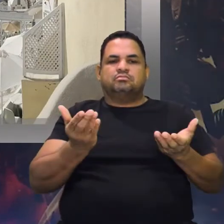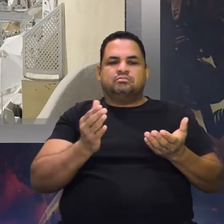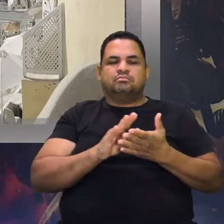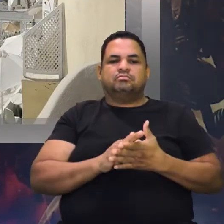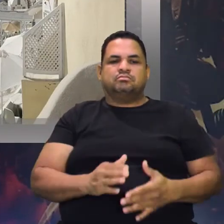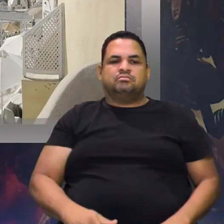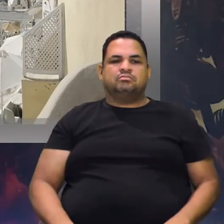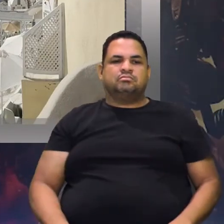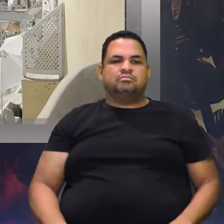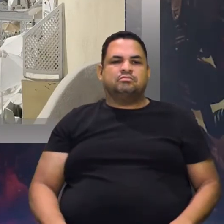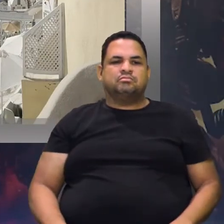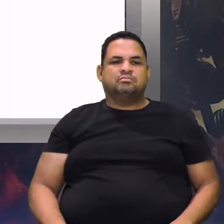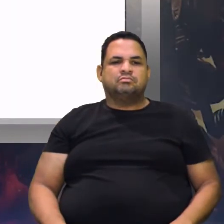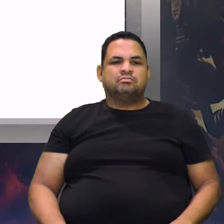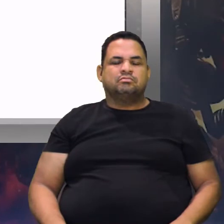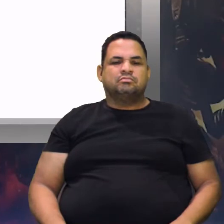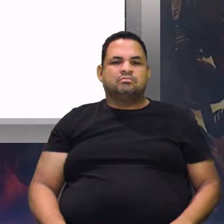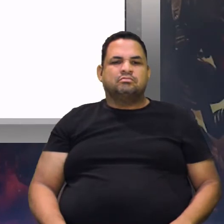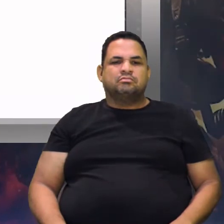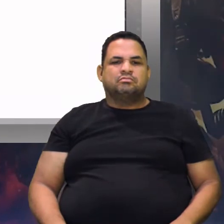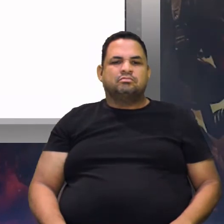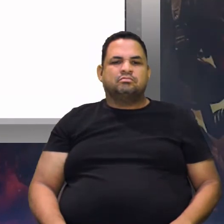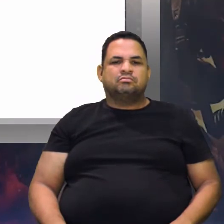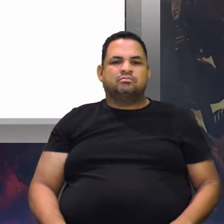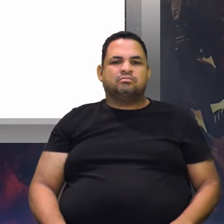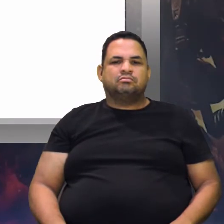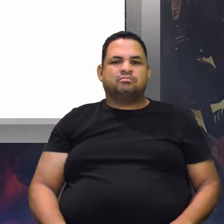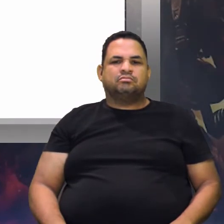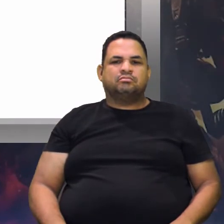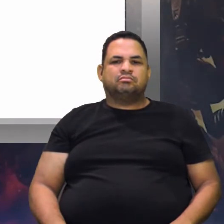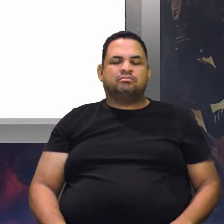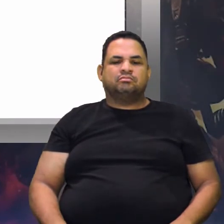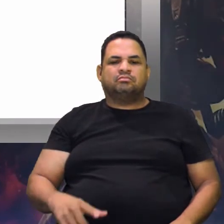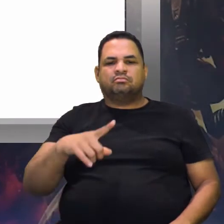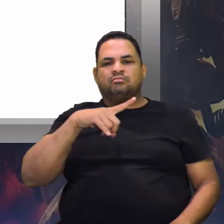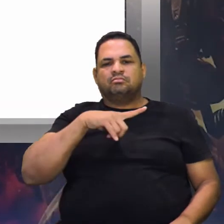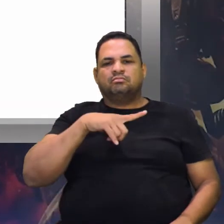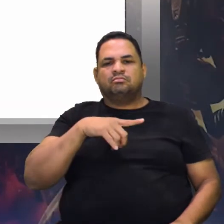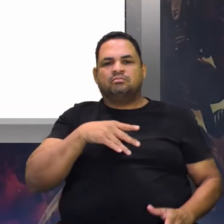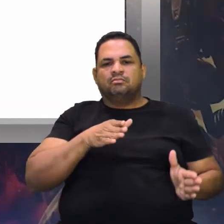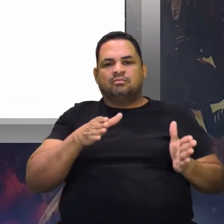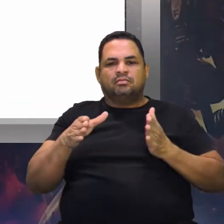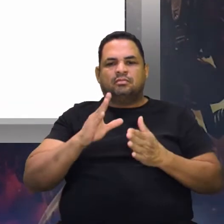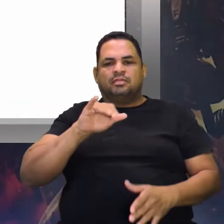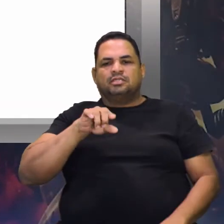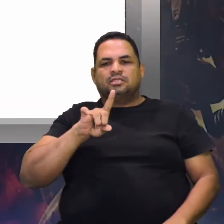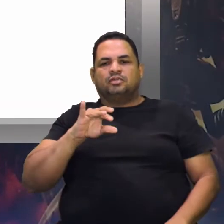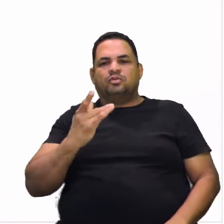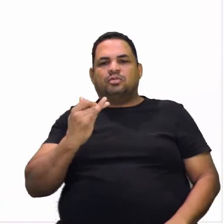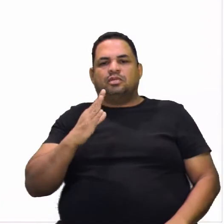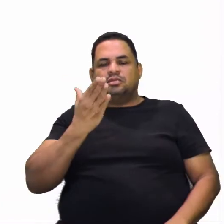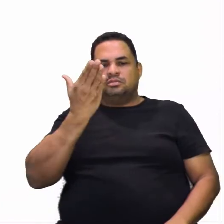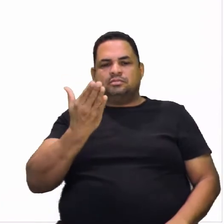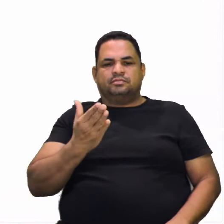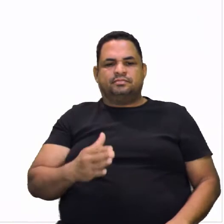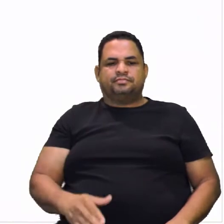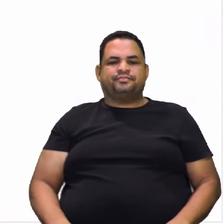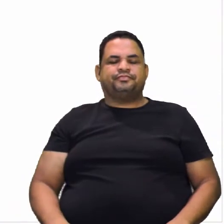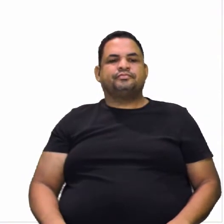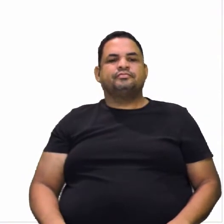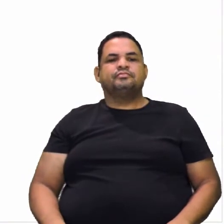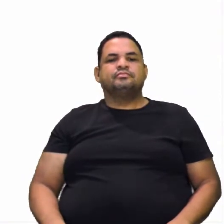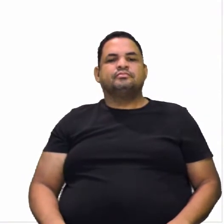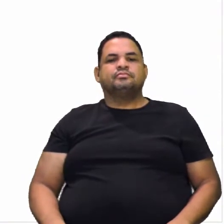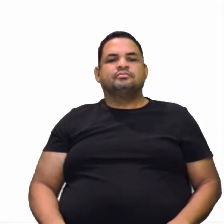aí de vocês. E nós temos aqui esse período micênico, homérico, olha aí na tela para vocês.